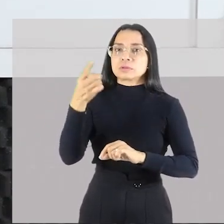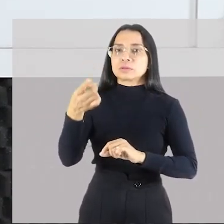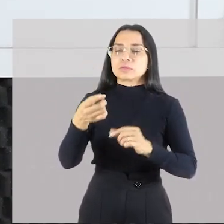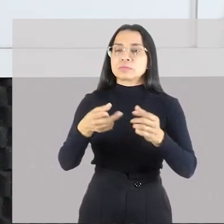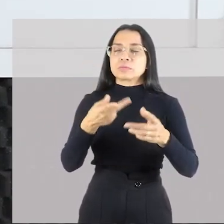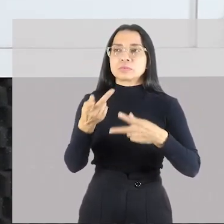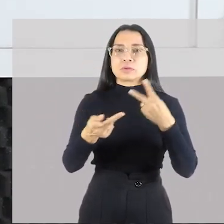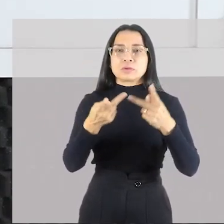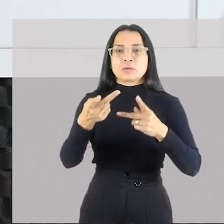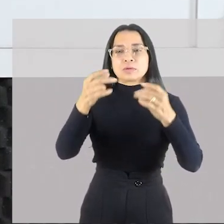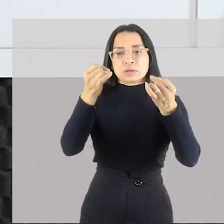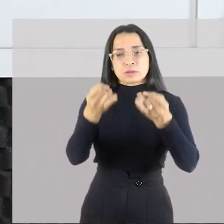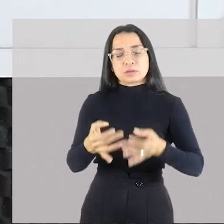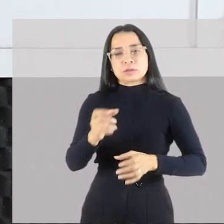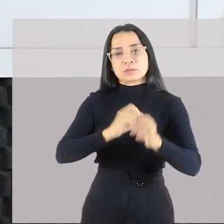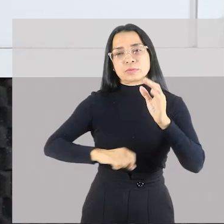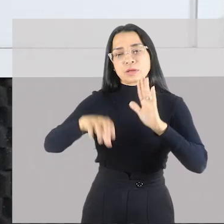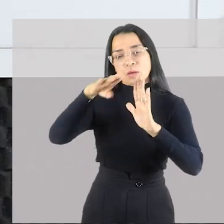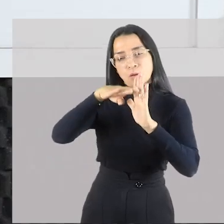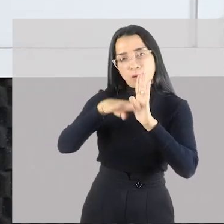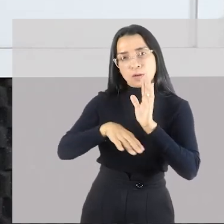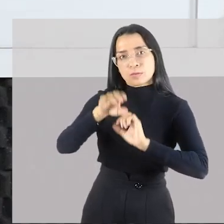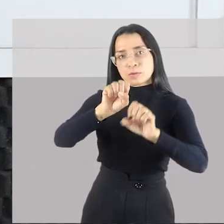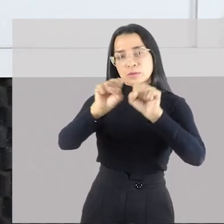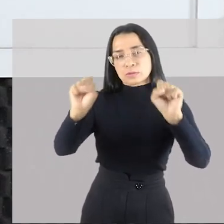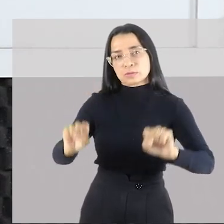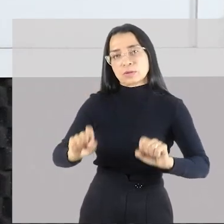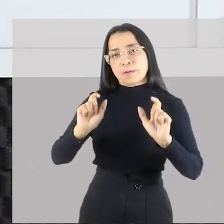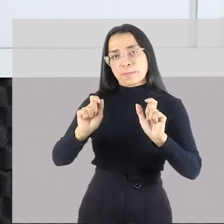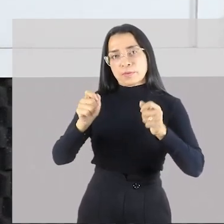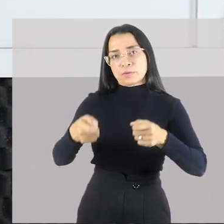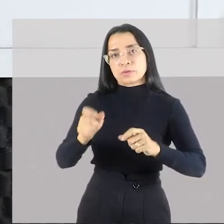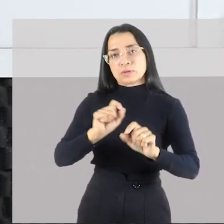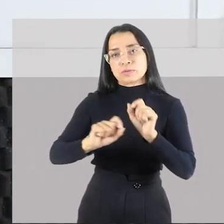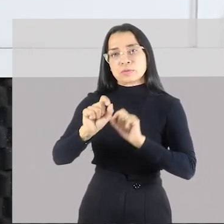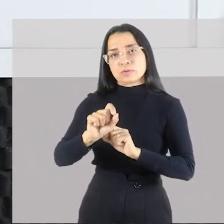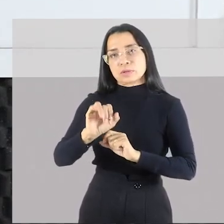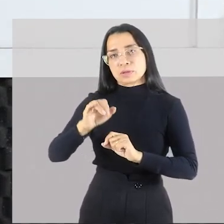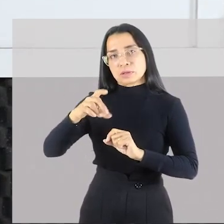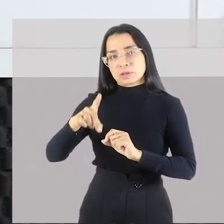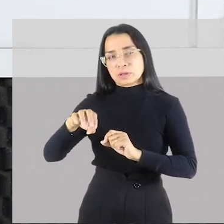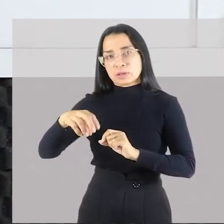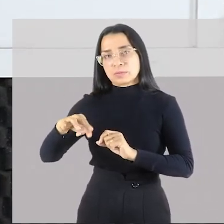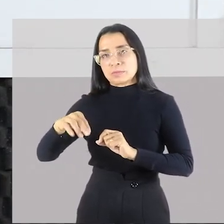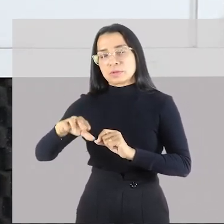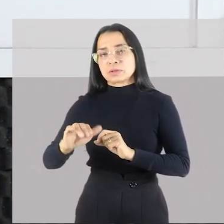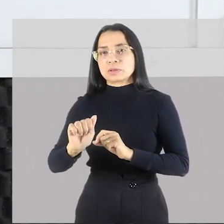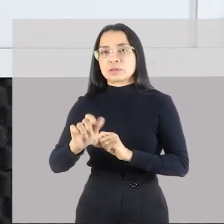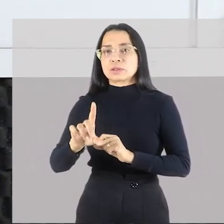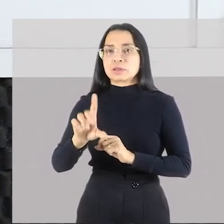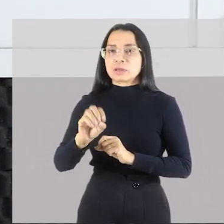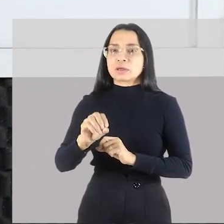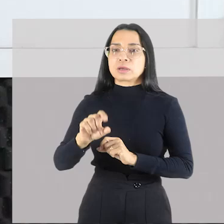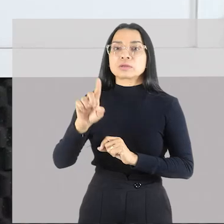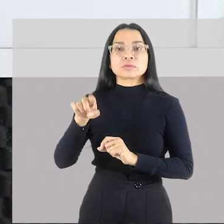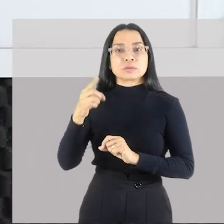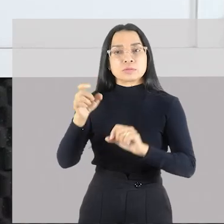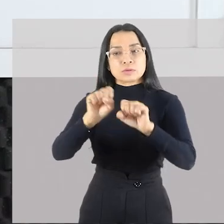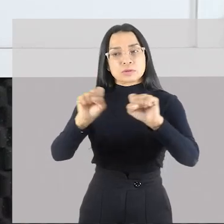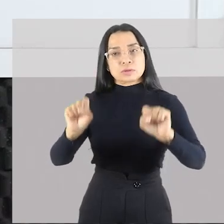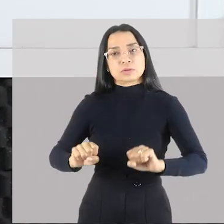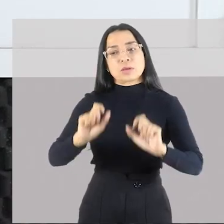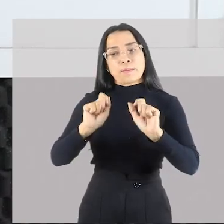sistema possível e determinado, sistema possível e indeterminado. E a gente tem que ver que a solução